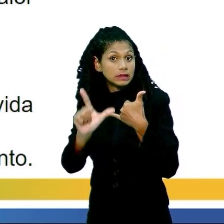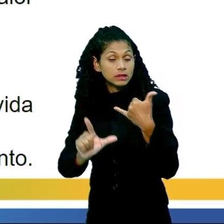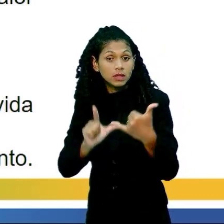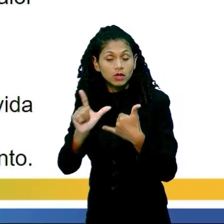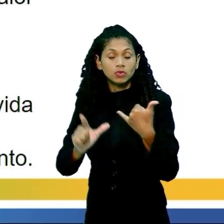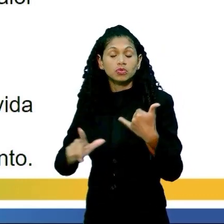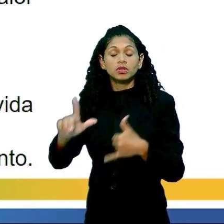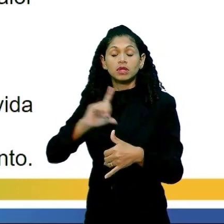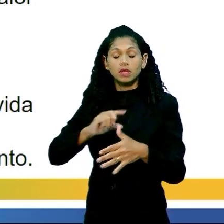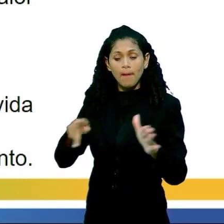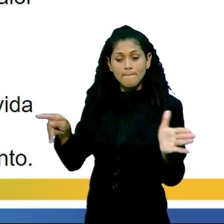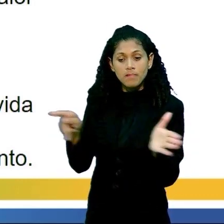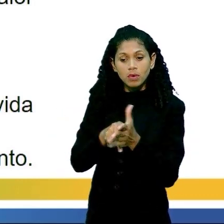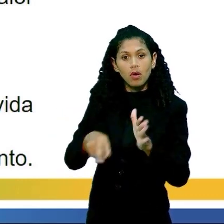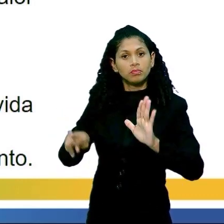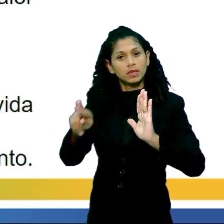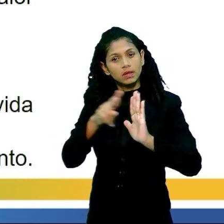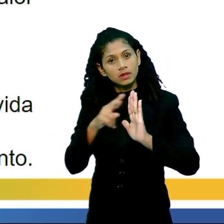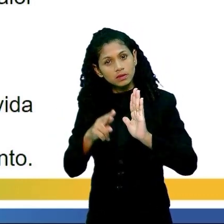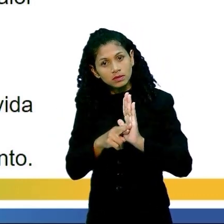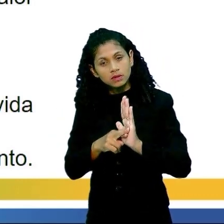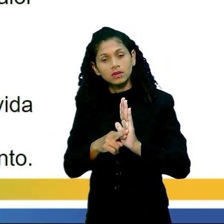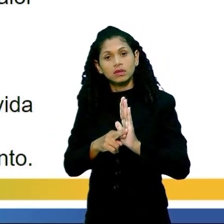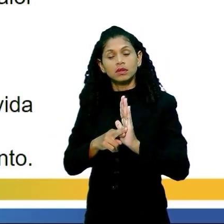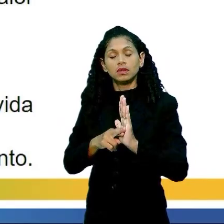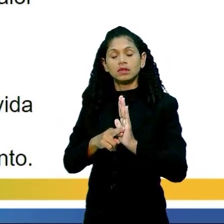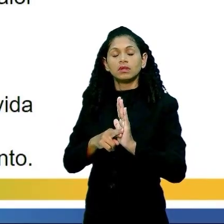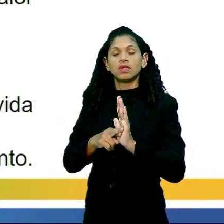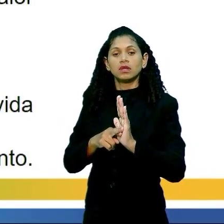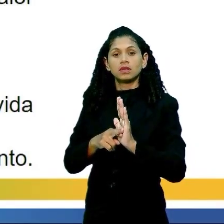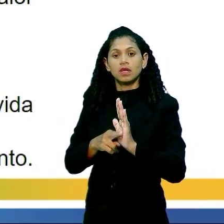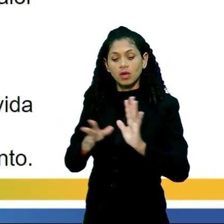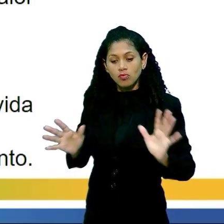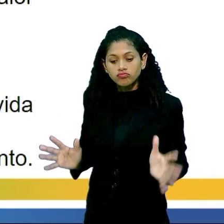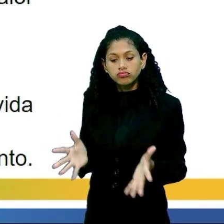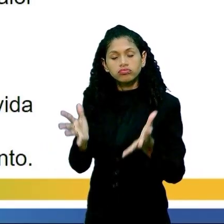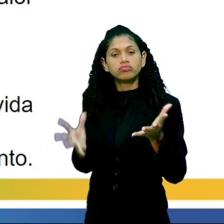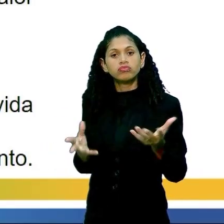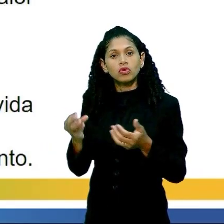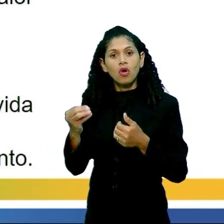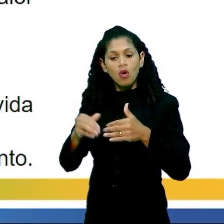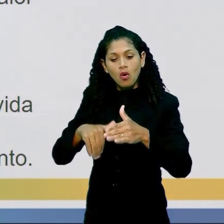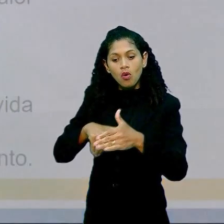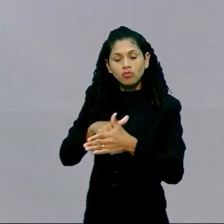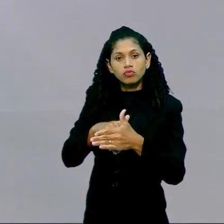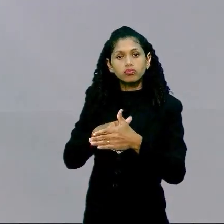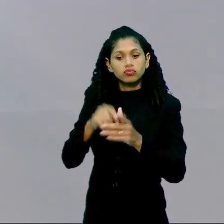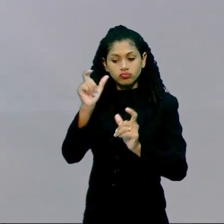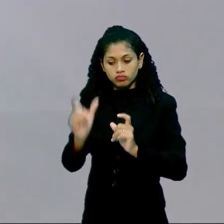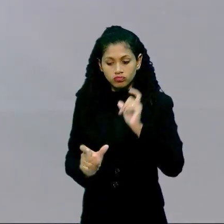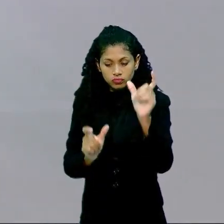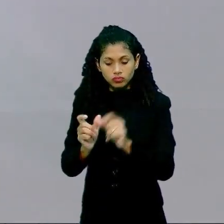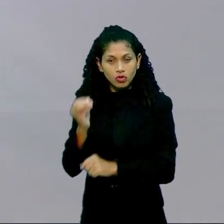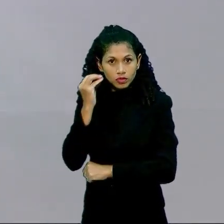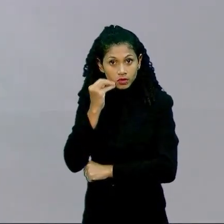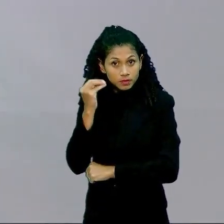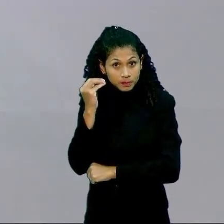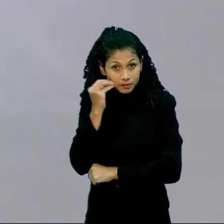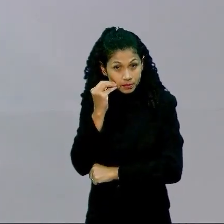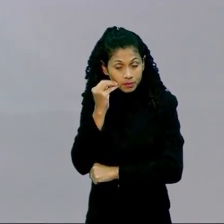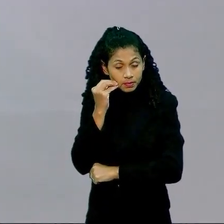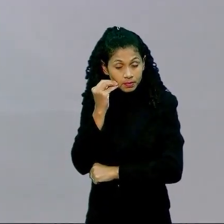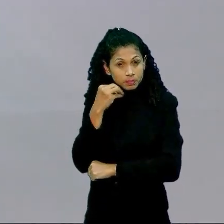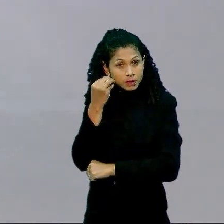regras, que oferece aos jogadores uma experiência única e diferente da vida real. Aqui a